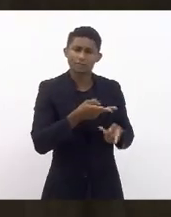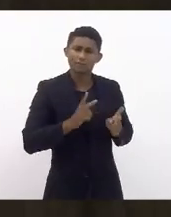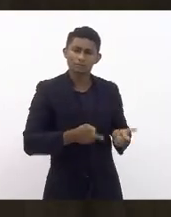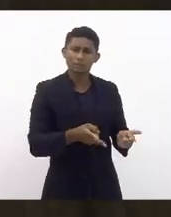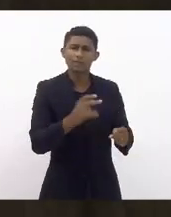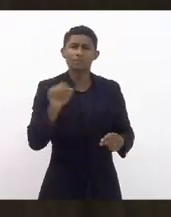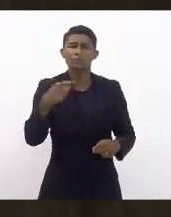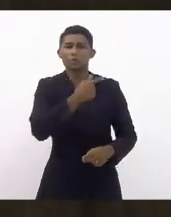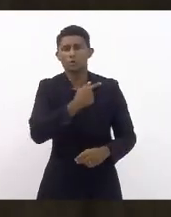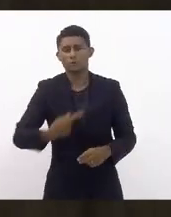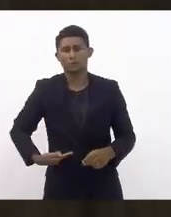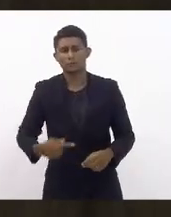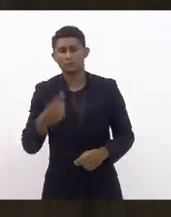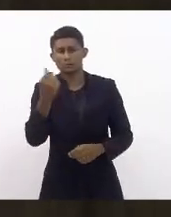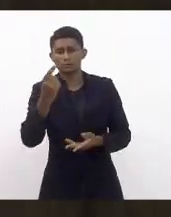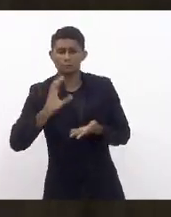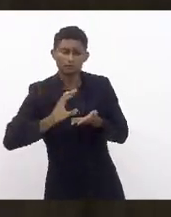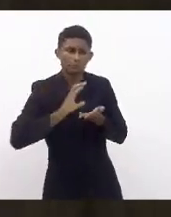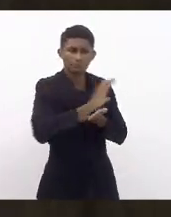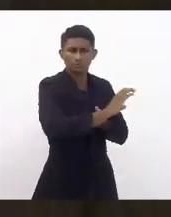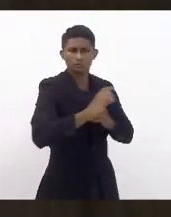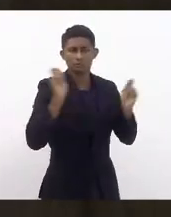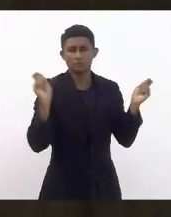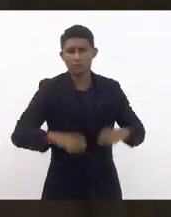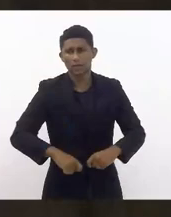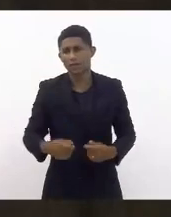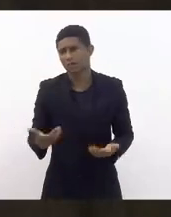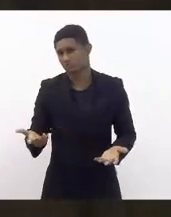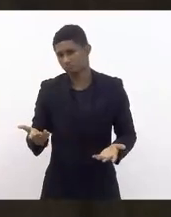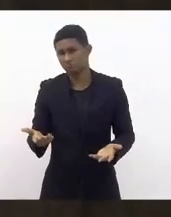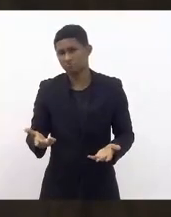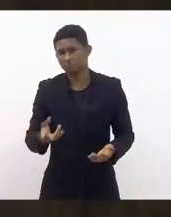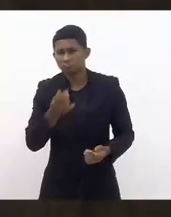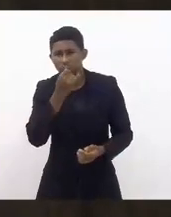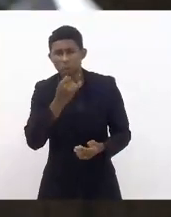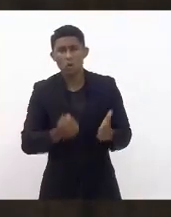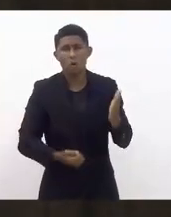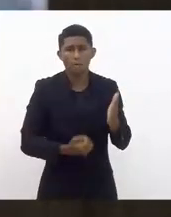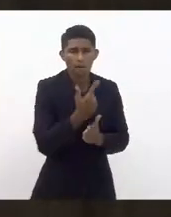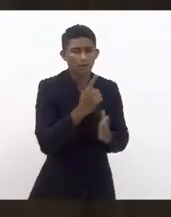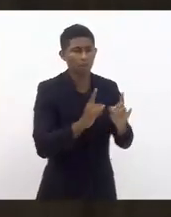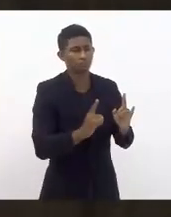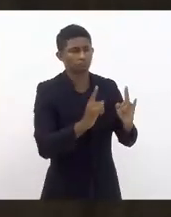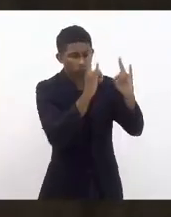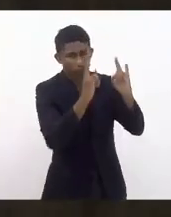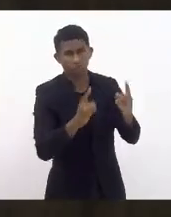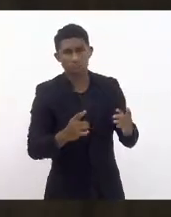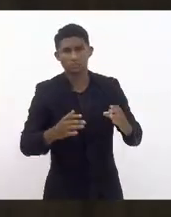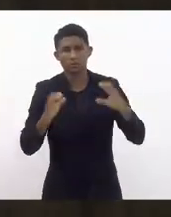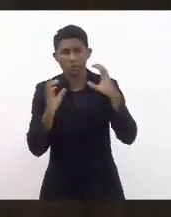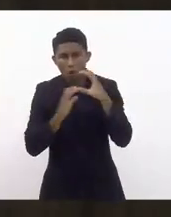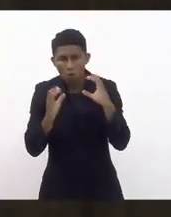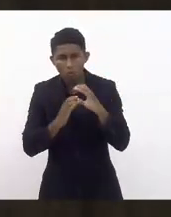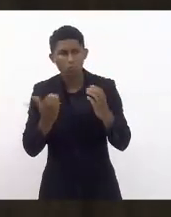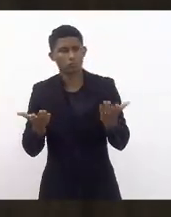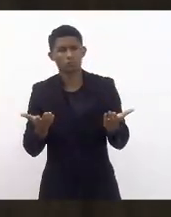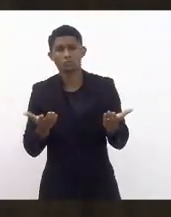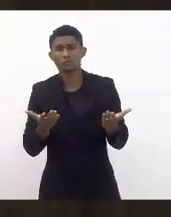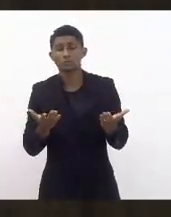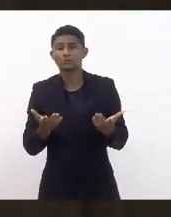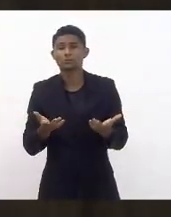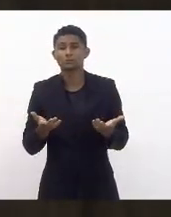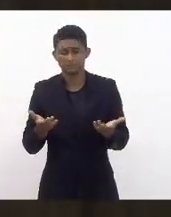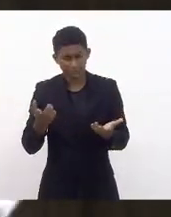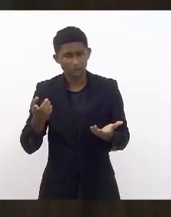tivesse investido, né, deputado Serafim? Se tivesse investido, comprado uma sede, feito concurso público, coisa que nós sinalizamos aqui